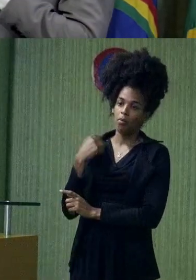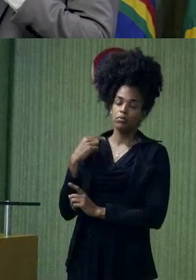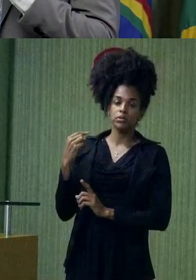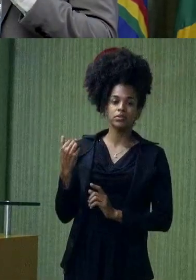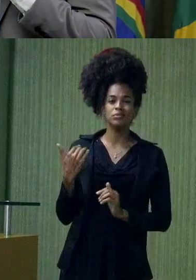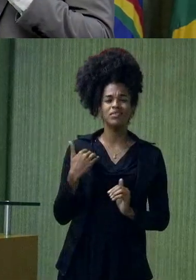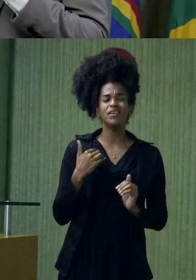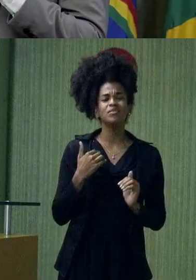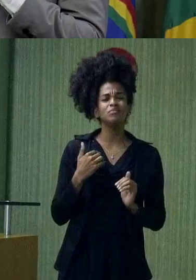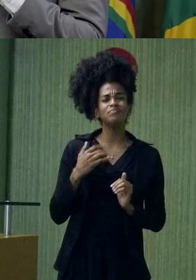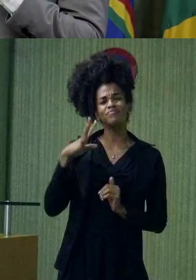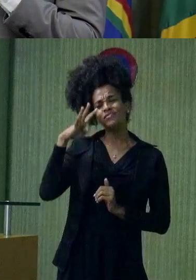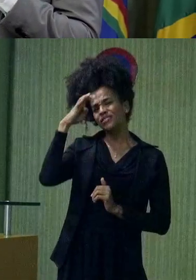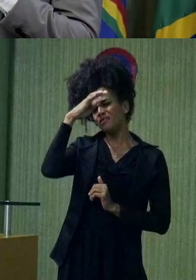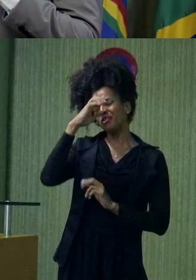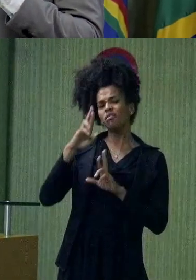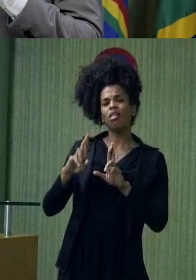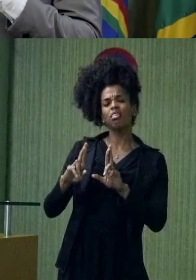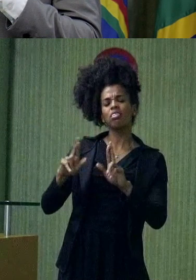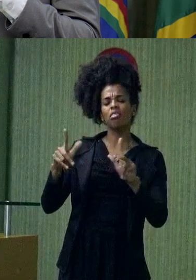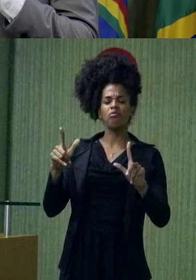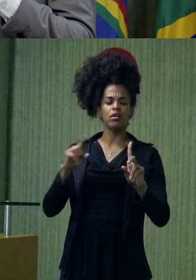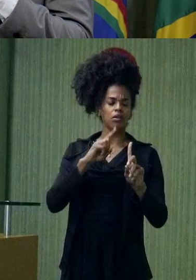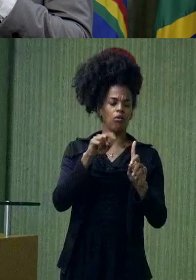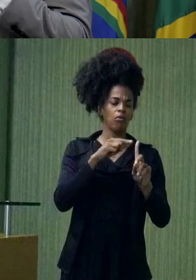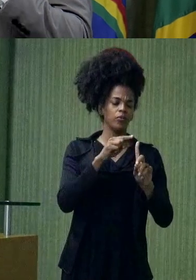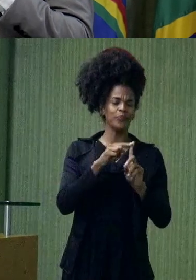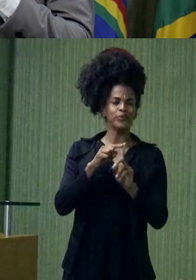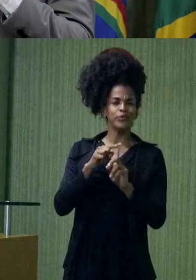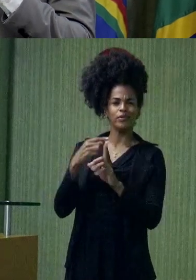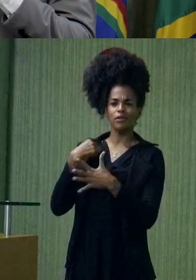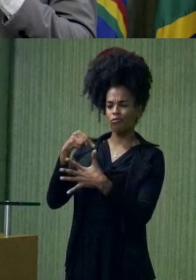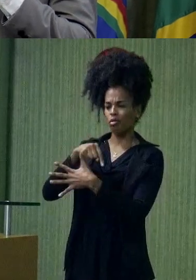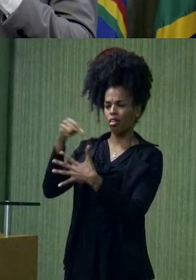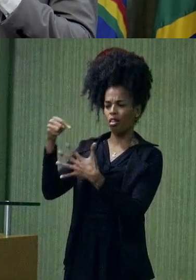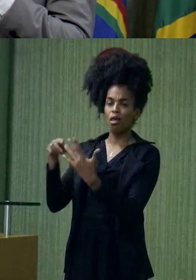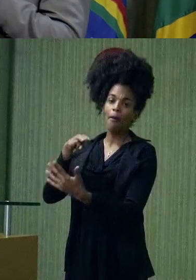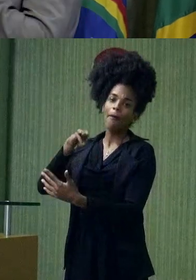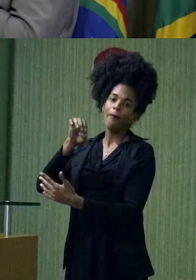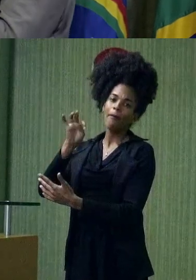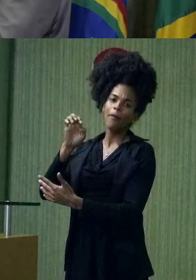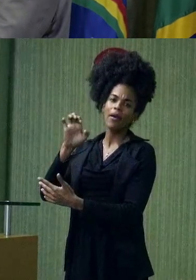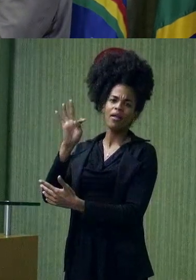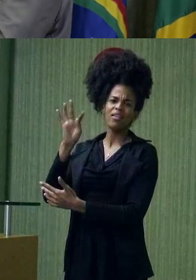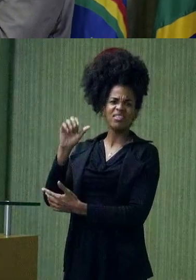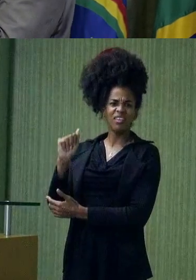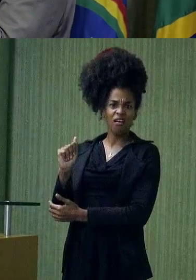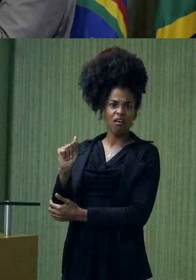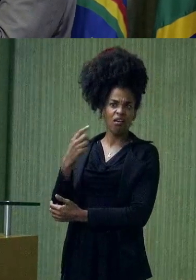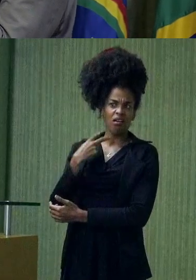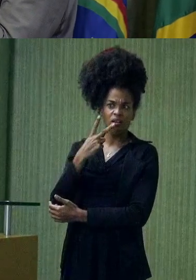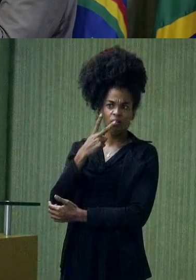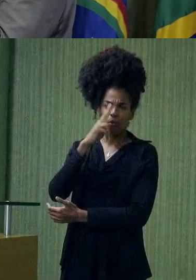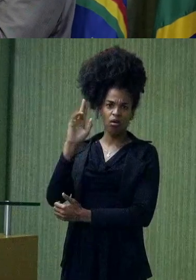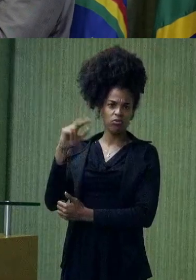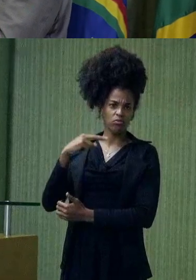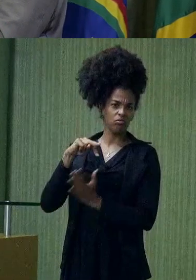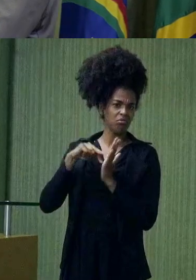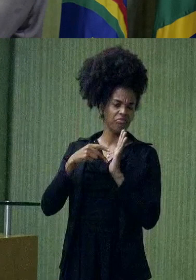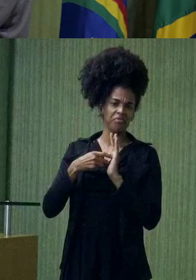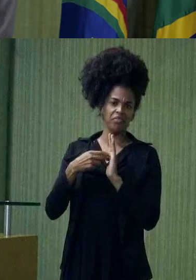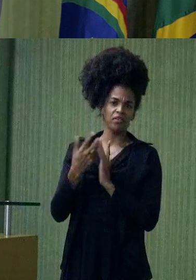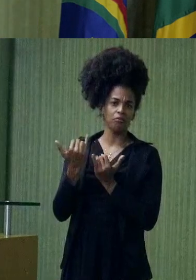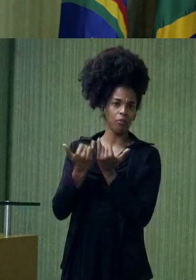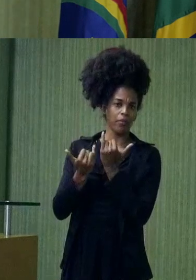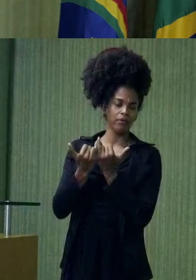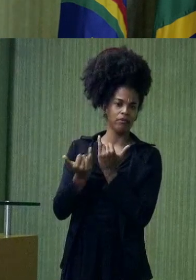de meta eu tenho uma certa dificuldade Porque para mim são sinônimos né mas a gente Talvez o